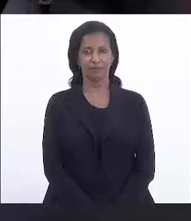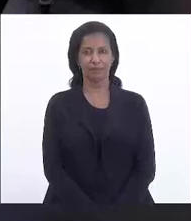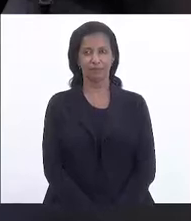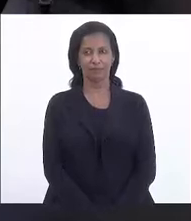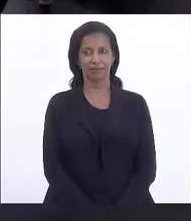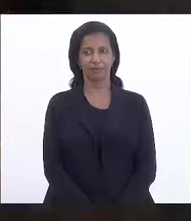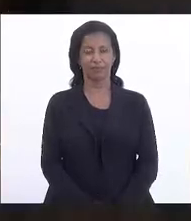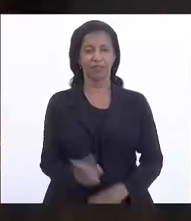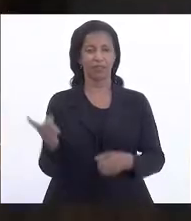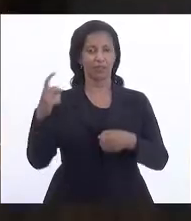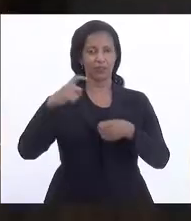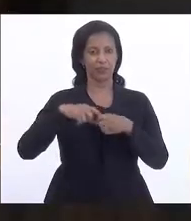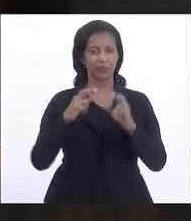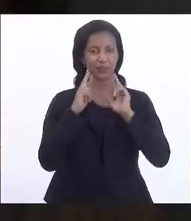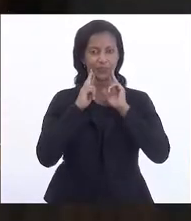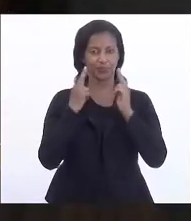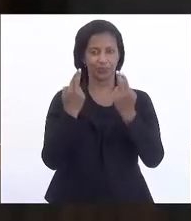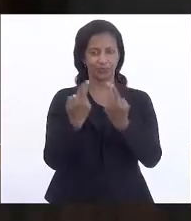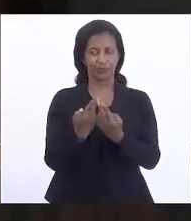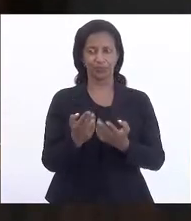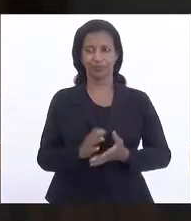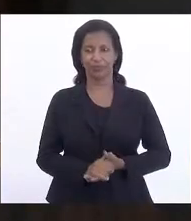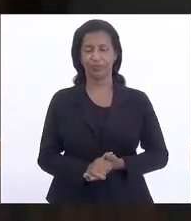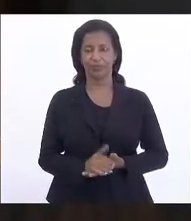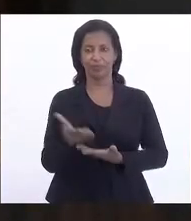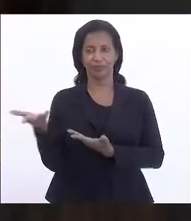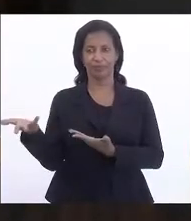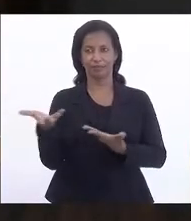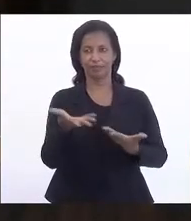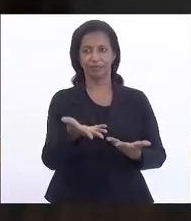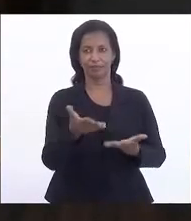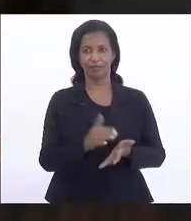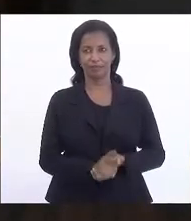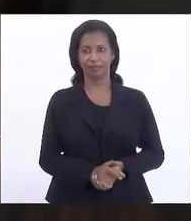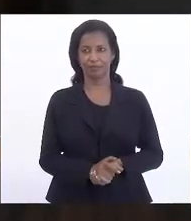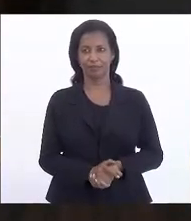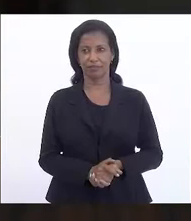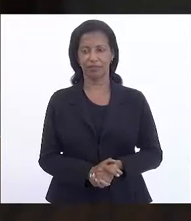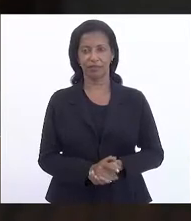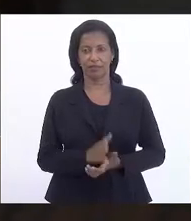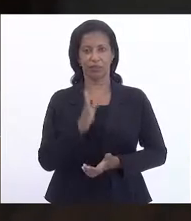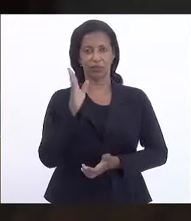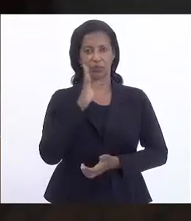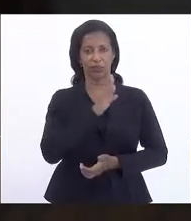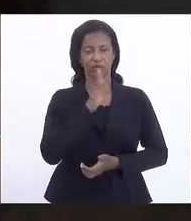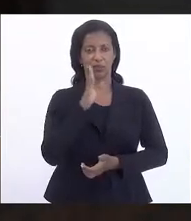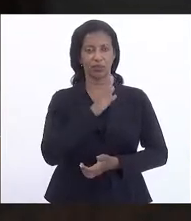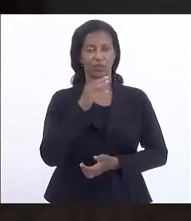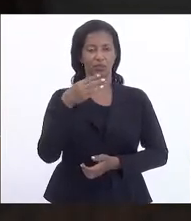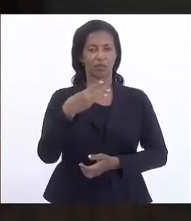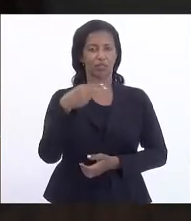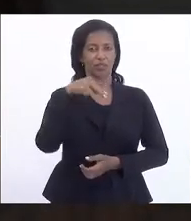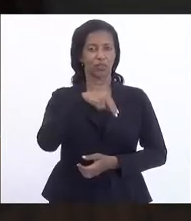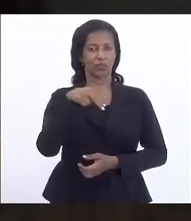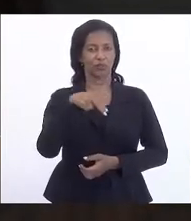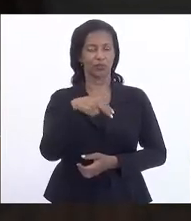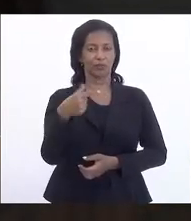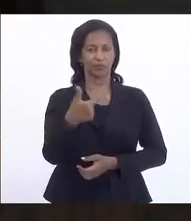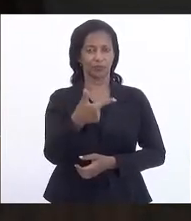Está reaberta a sessão. Passa-se a sessão ordinária do dia 23 de novembro de 21.